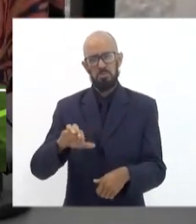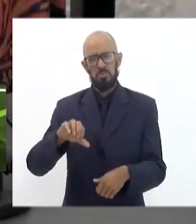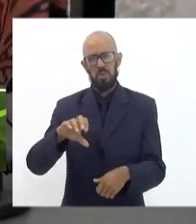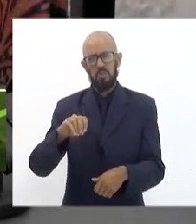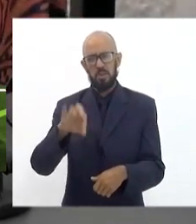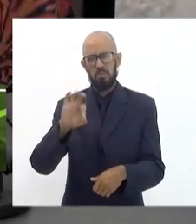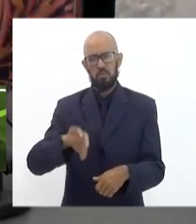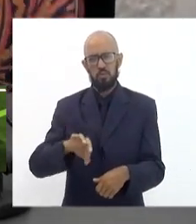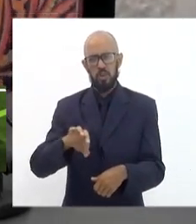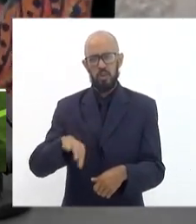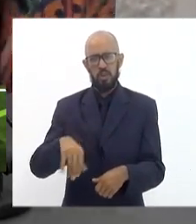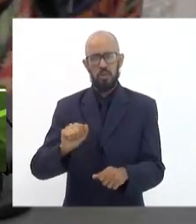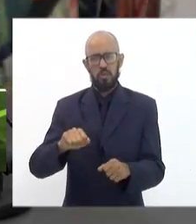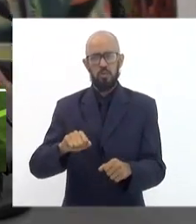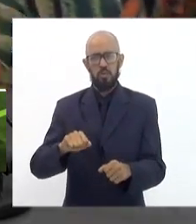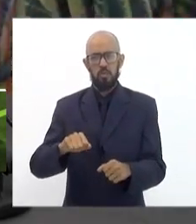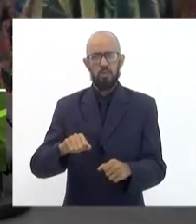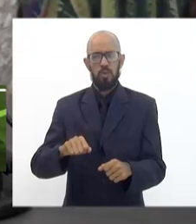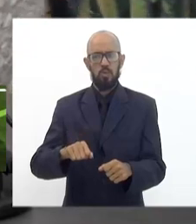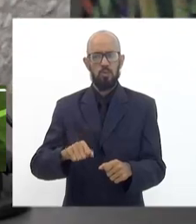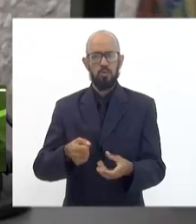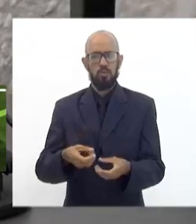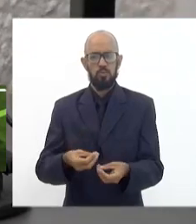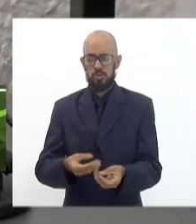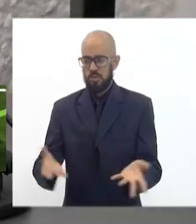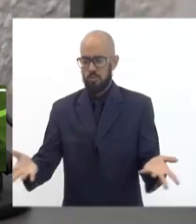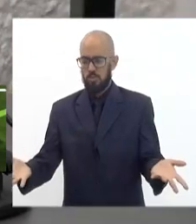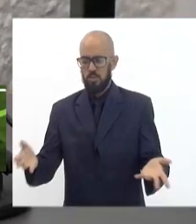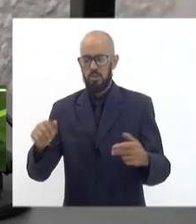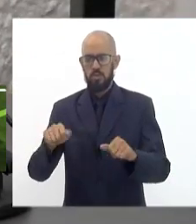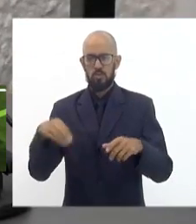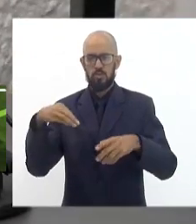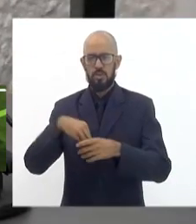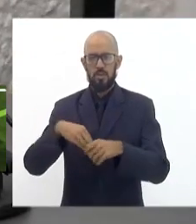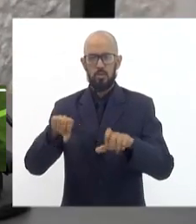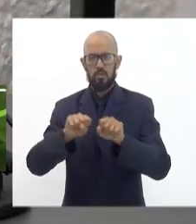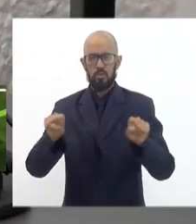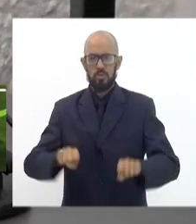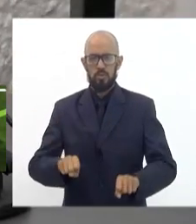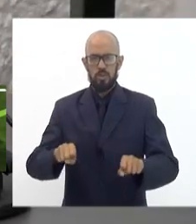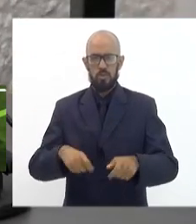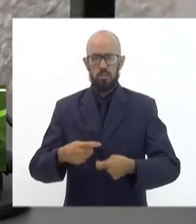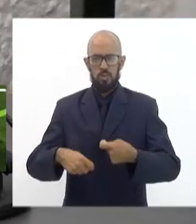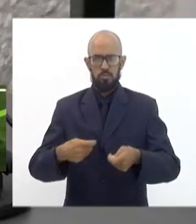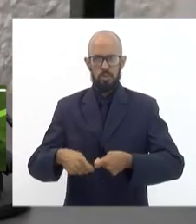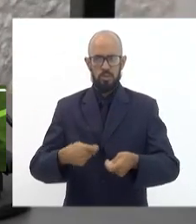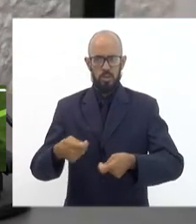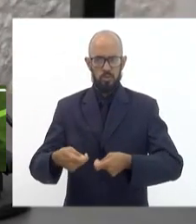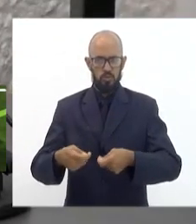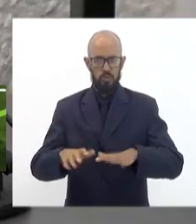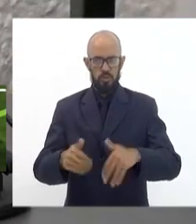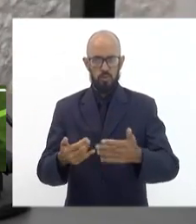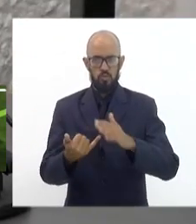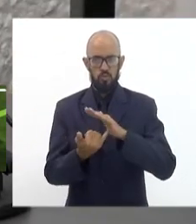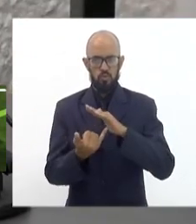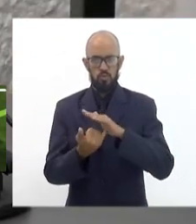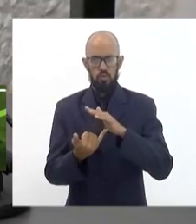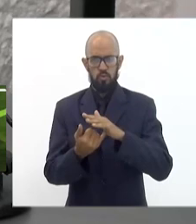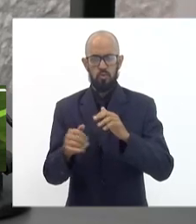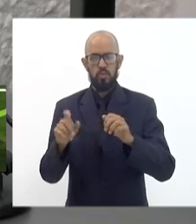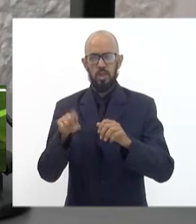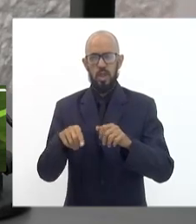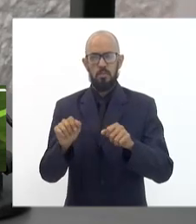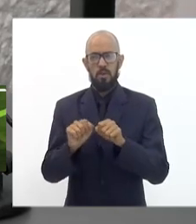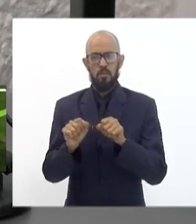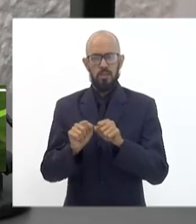porcento hoje estão espalhados na máquina administrativa então Instituto que era para tar ali projetando que era para estar